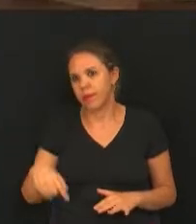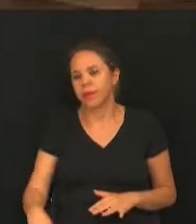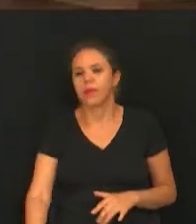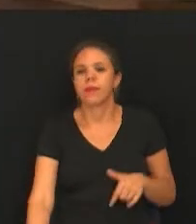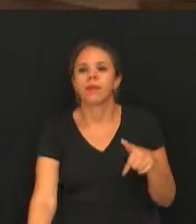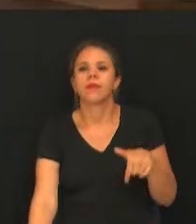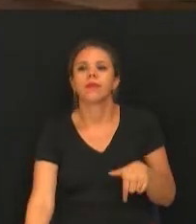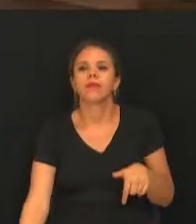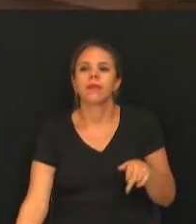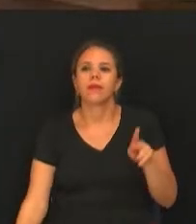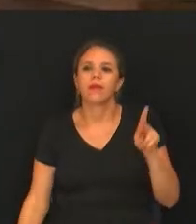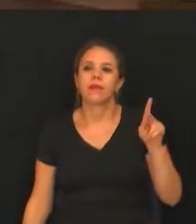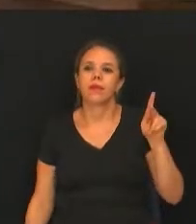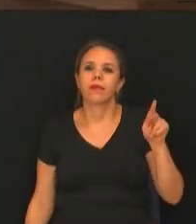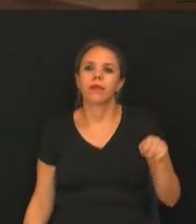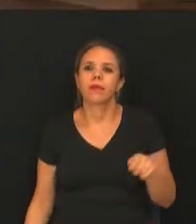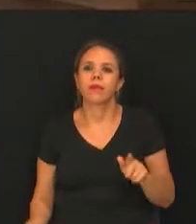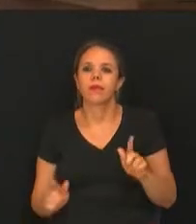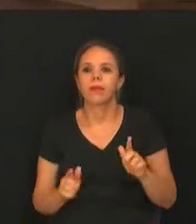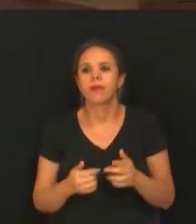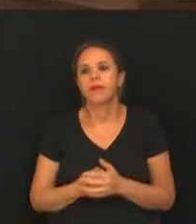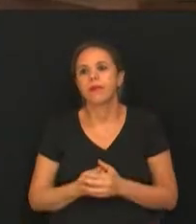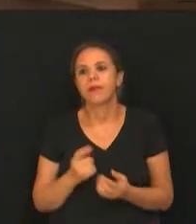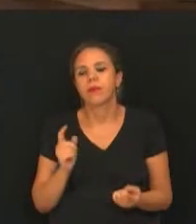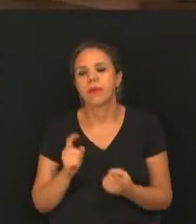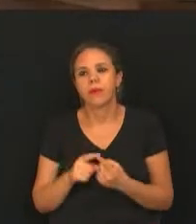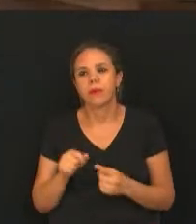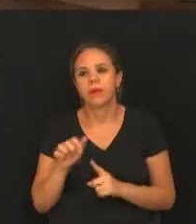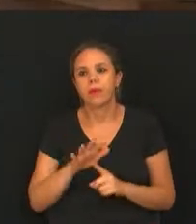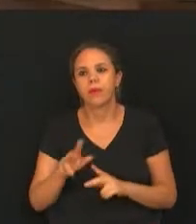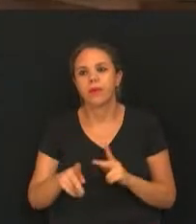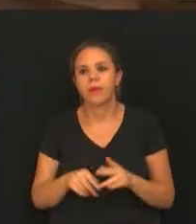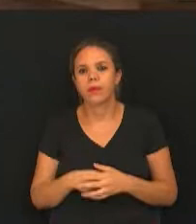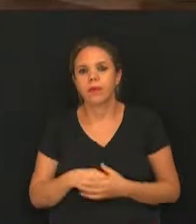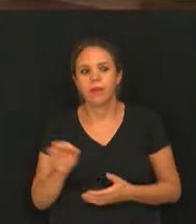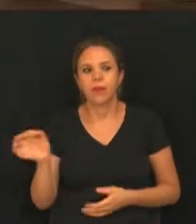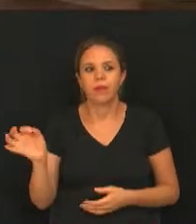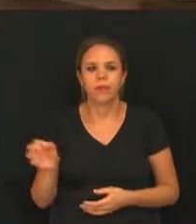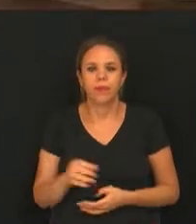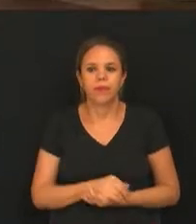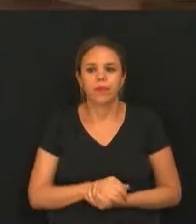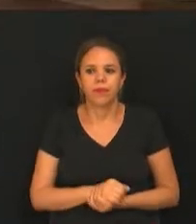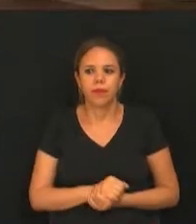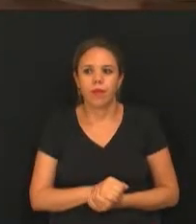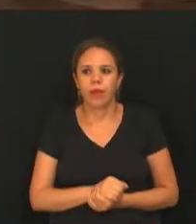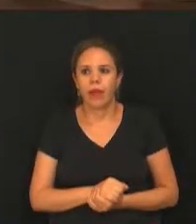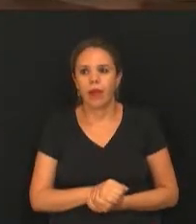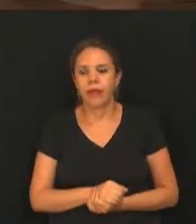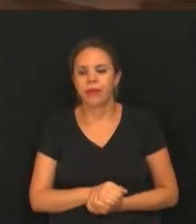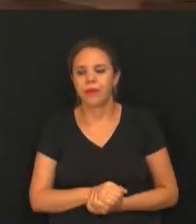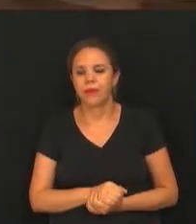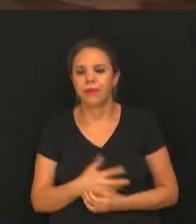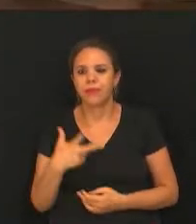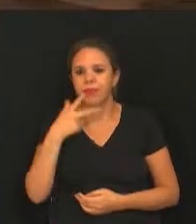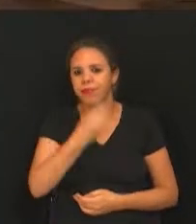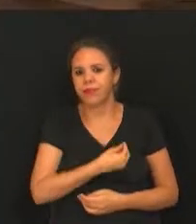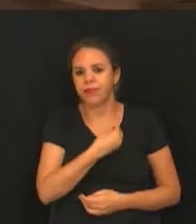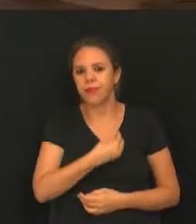na região. E que marca a missão do bombeiro na sociedade também, né, tenente? Com certeza. Tanto a missão de salvar